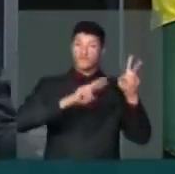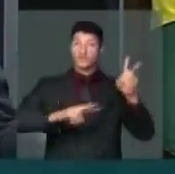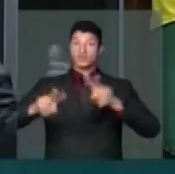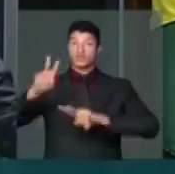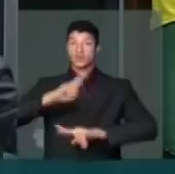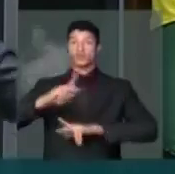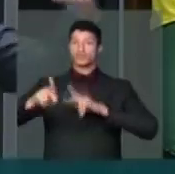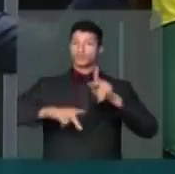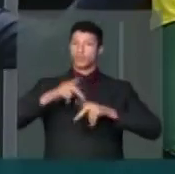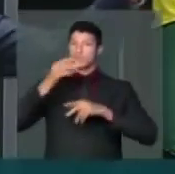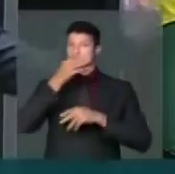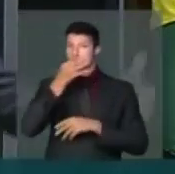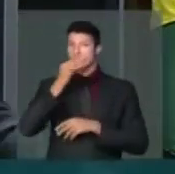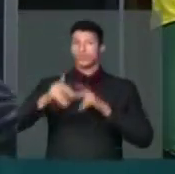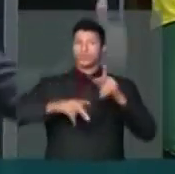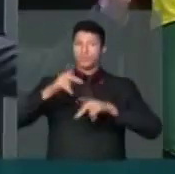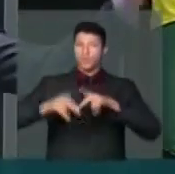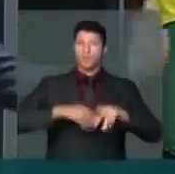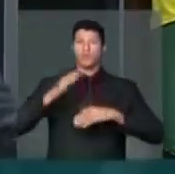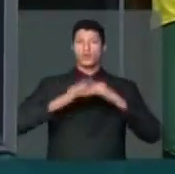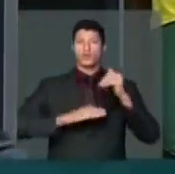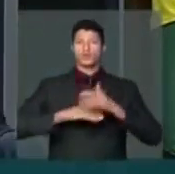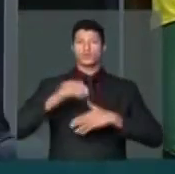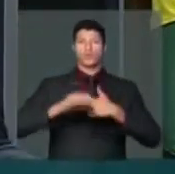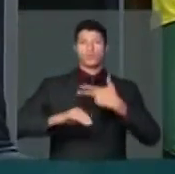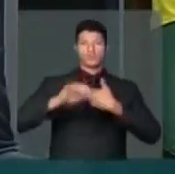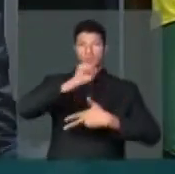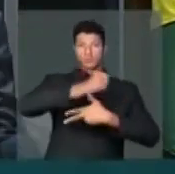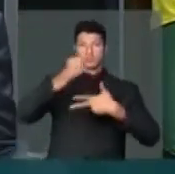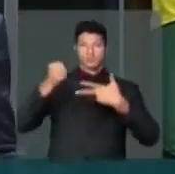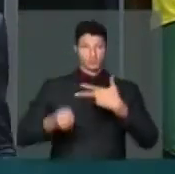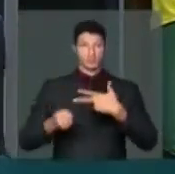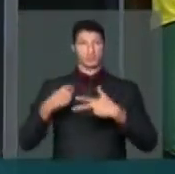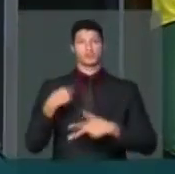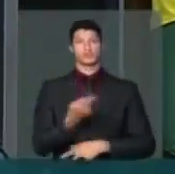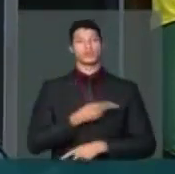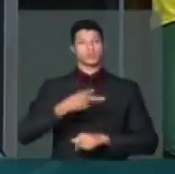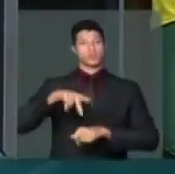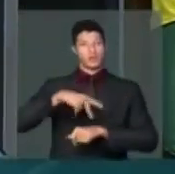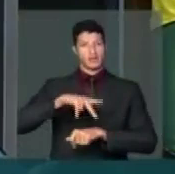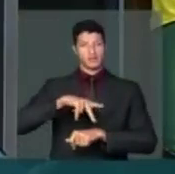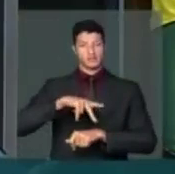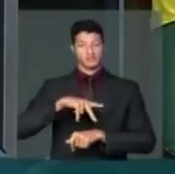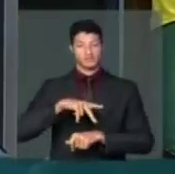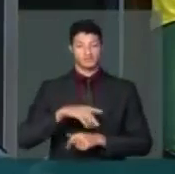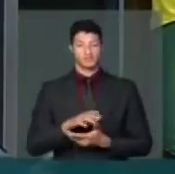em relação aos poderes constituídos no nosso país.